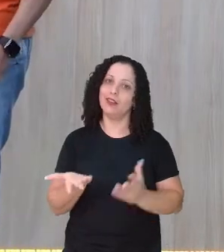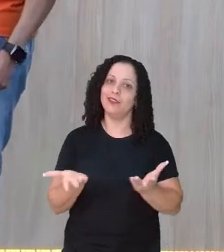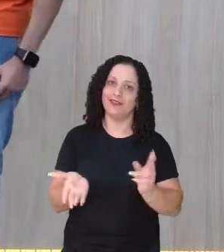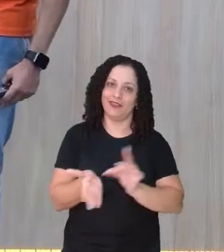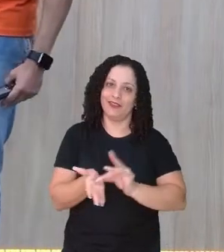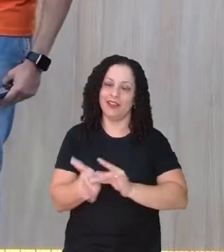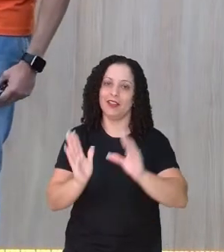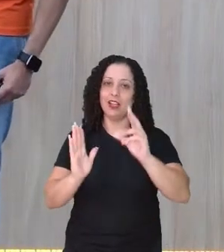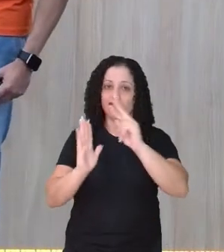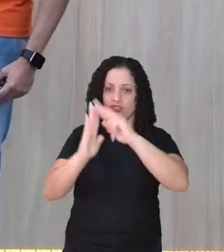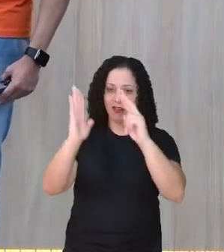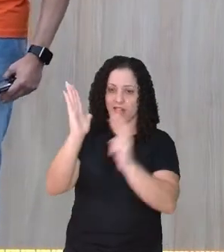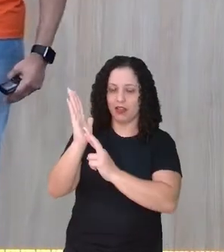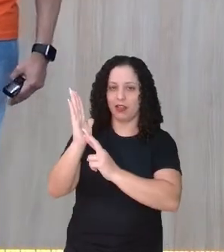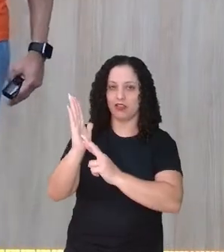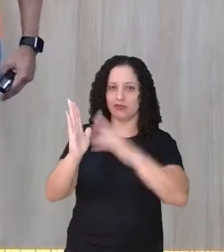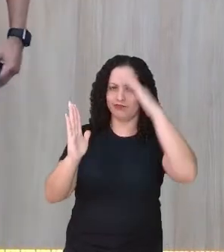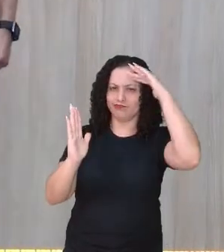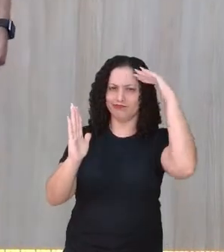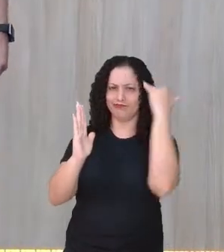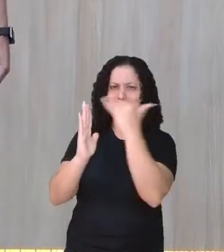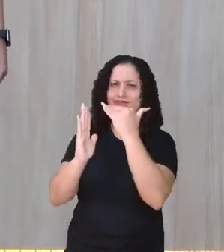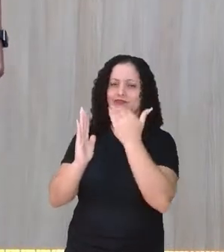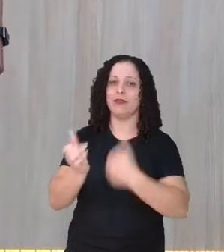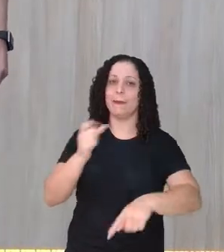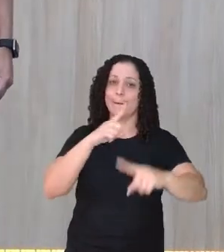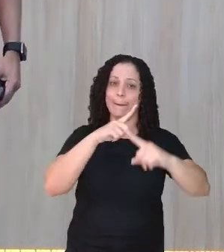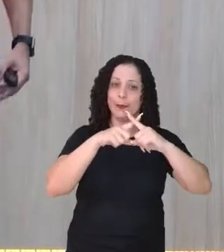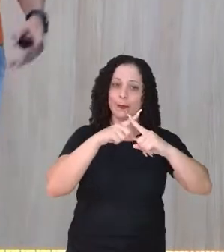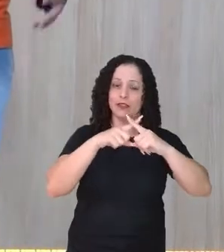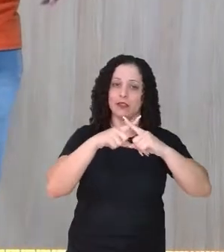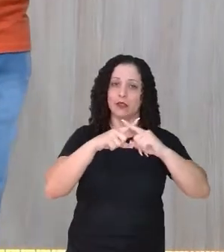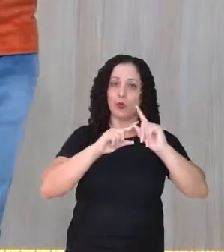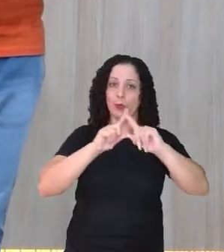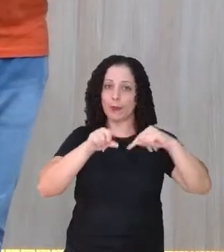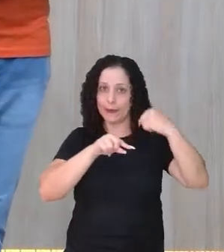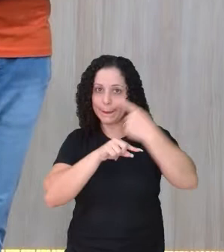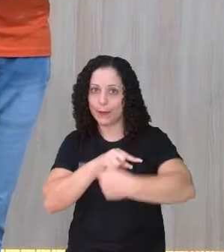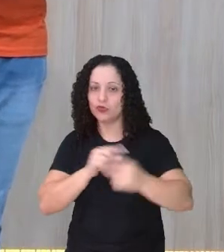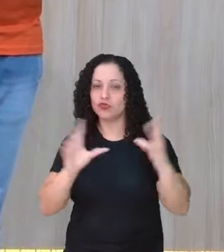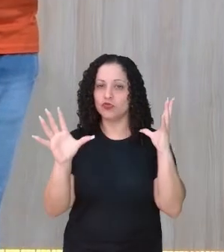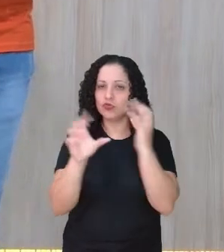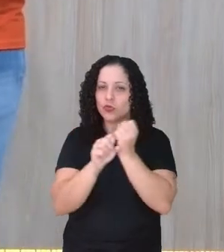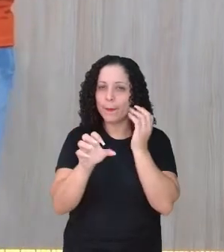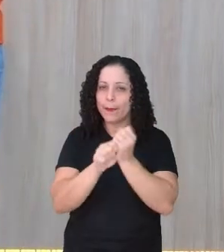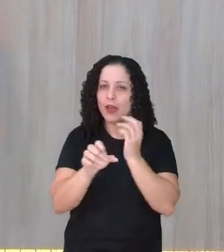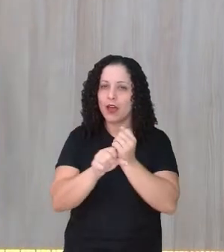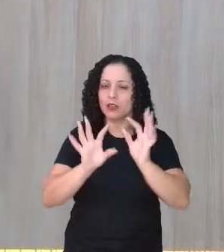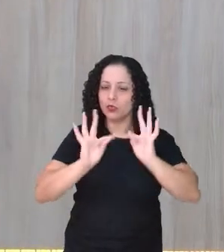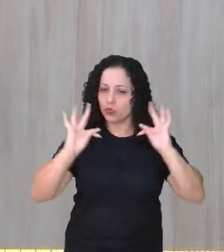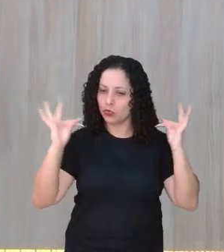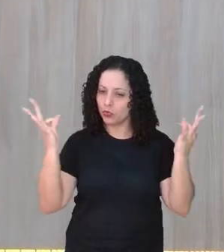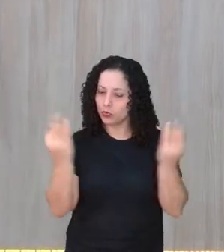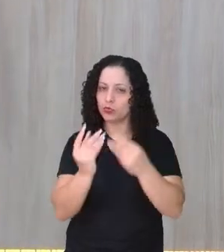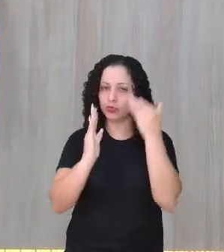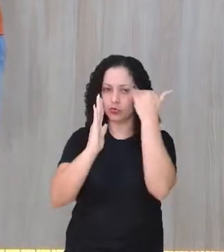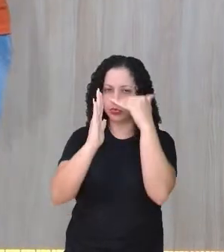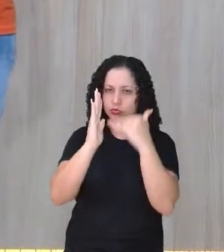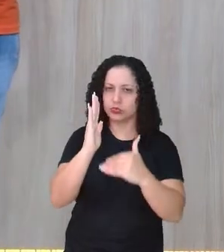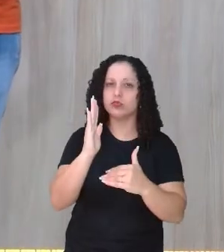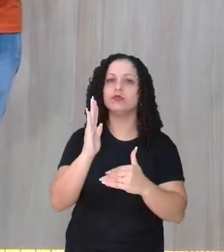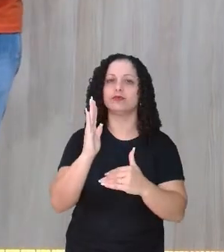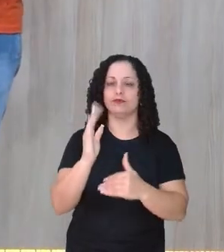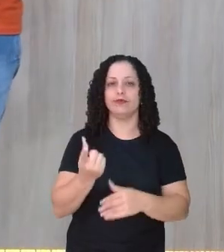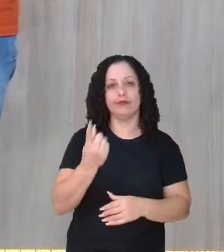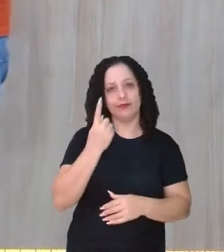Claro, primeiro a gente resolveu as multiplicações, depois a gente somou todos esses valores, certo? Então a